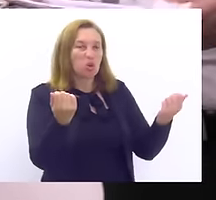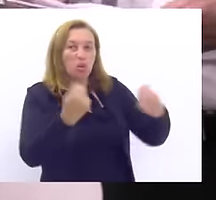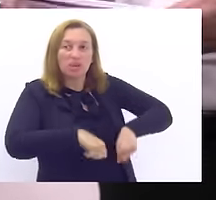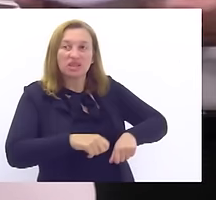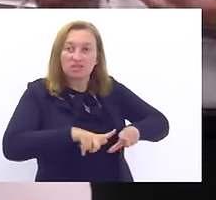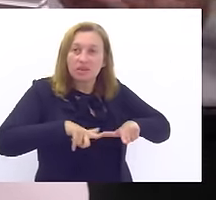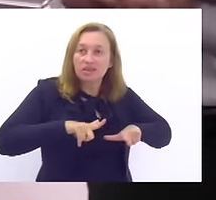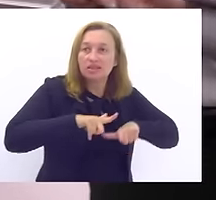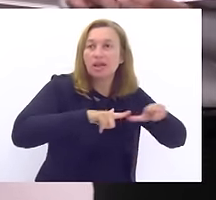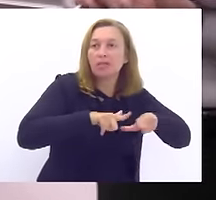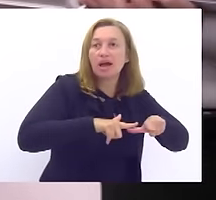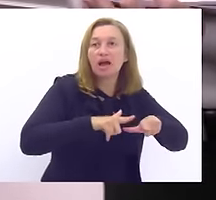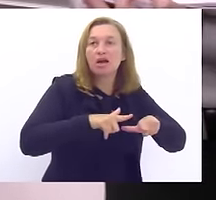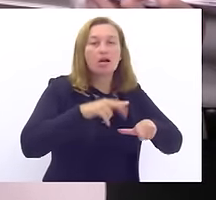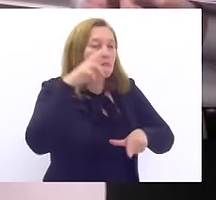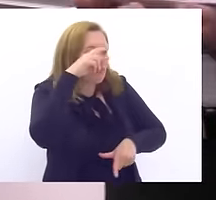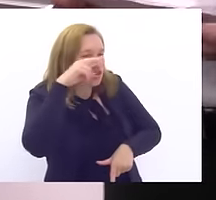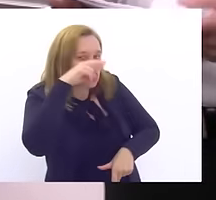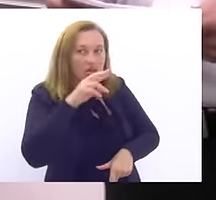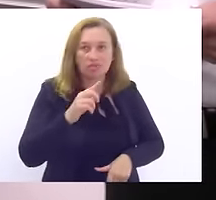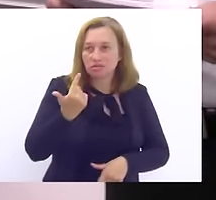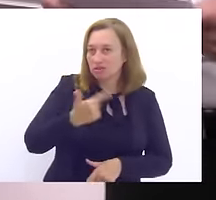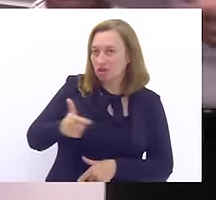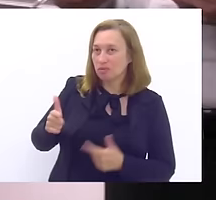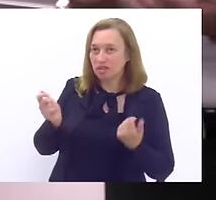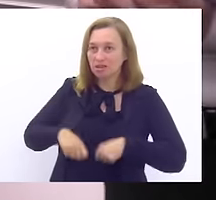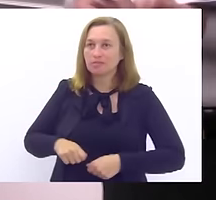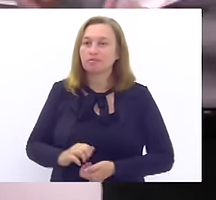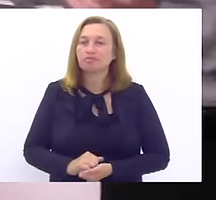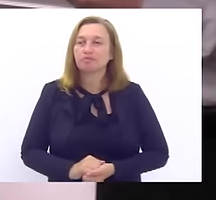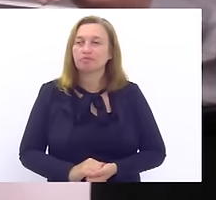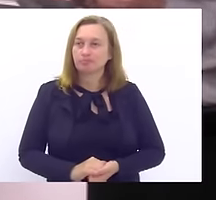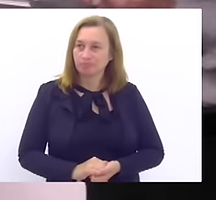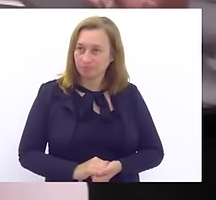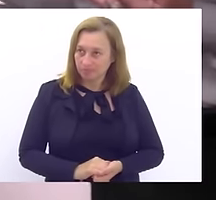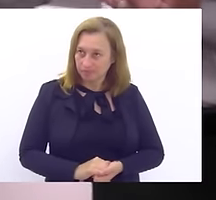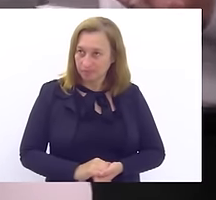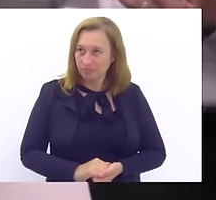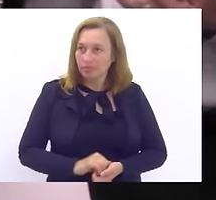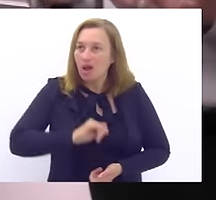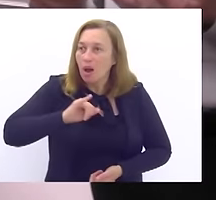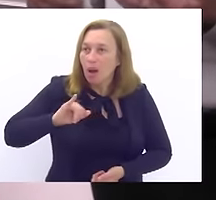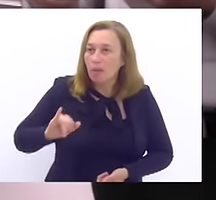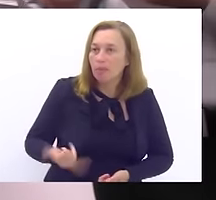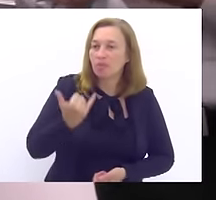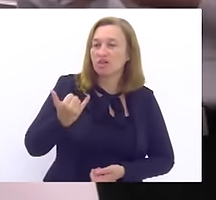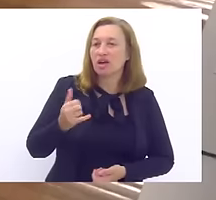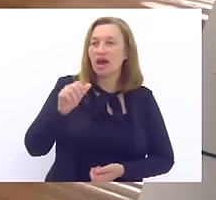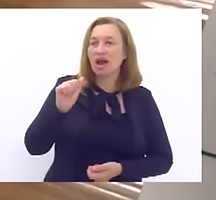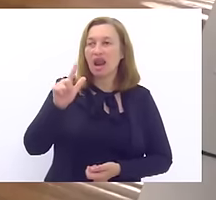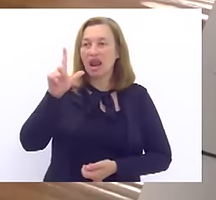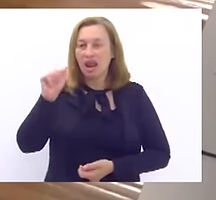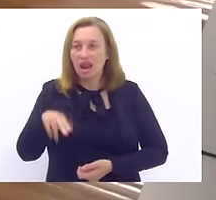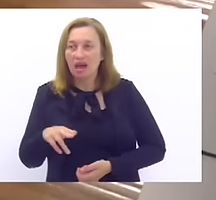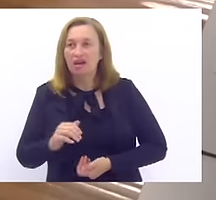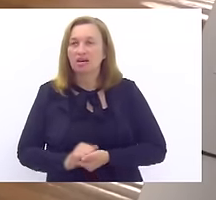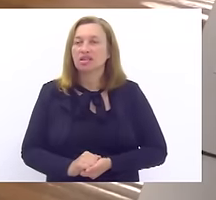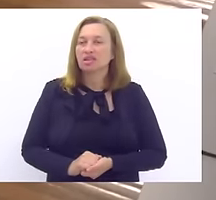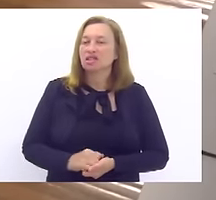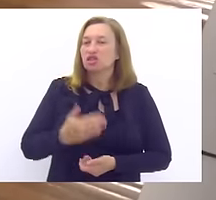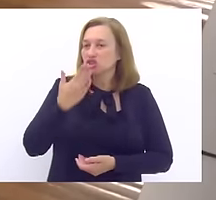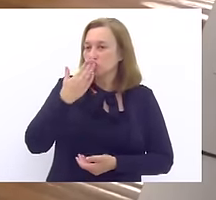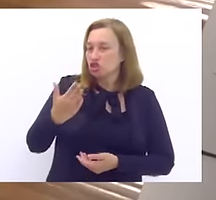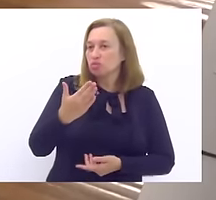atuar para vistoria veículos a senhora não tem competência Presidente E aí agora aproveitar que o Alan tá aqui é esse tipo de tratamento